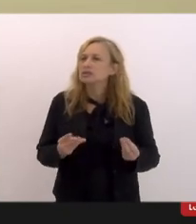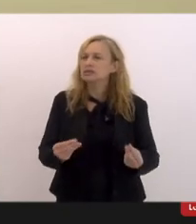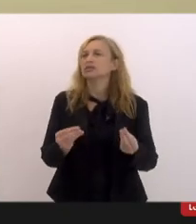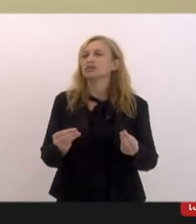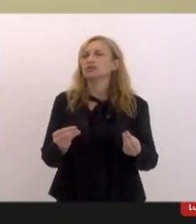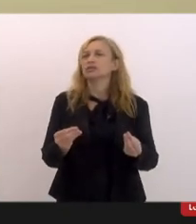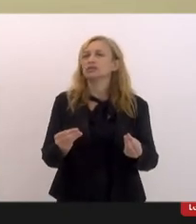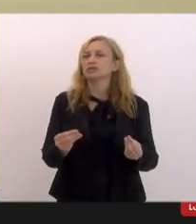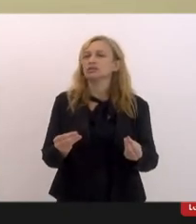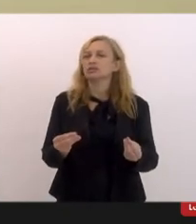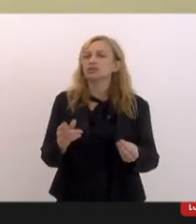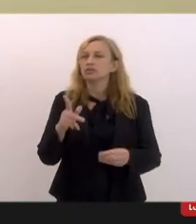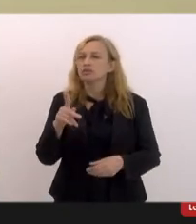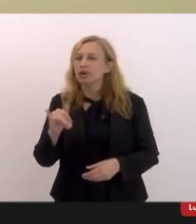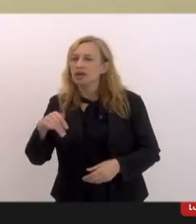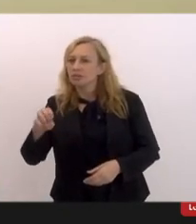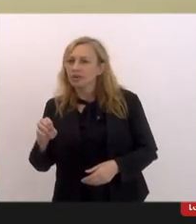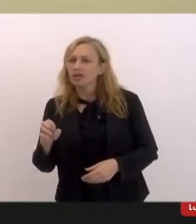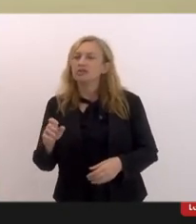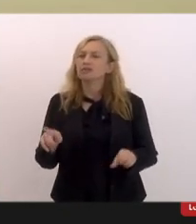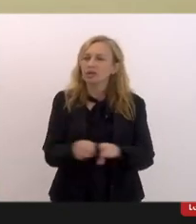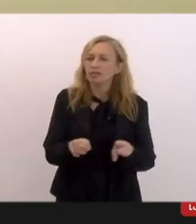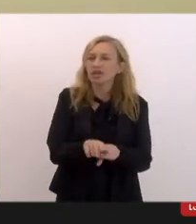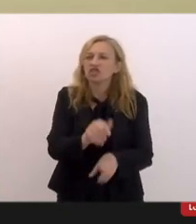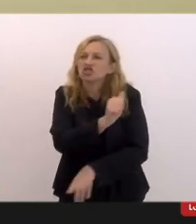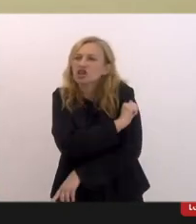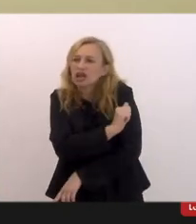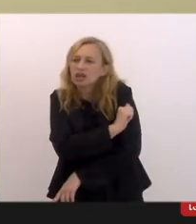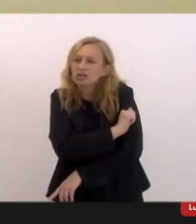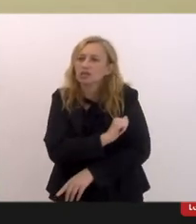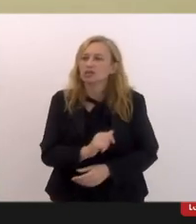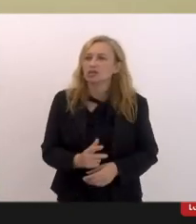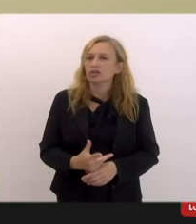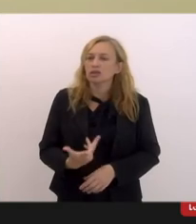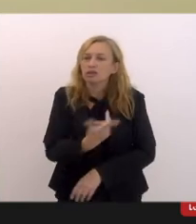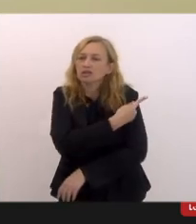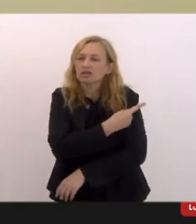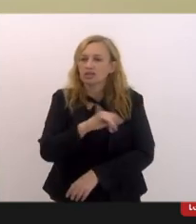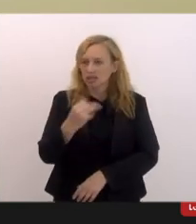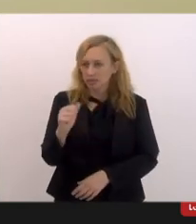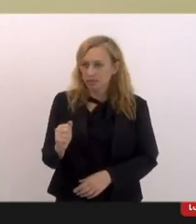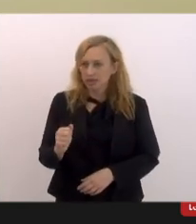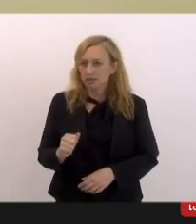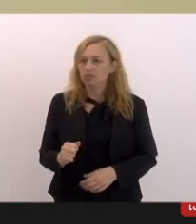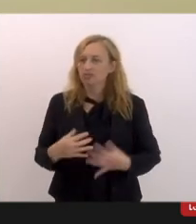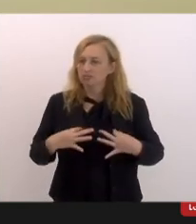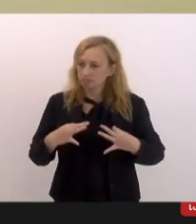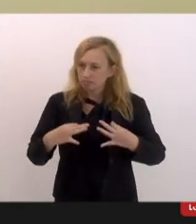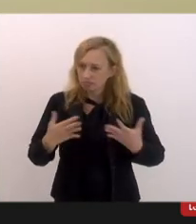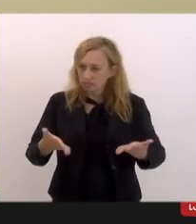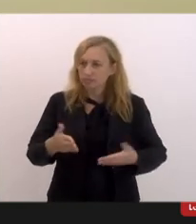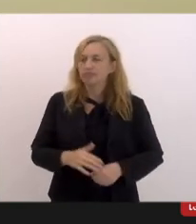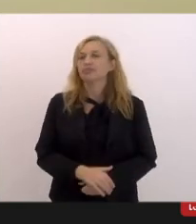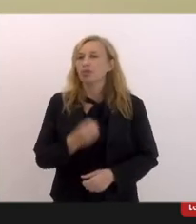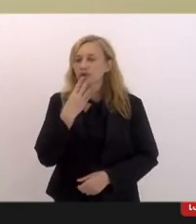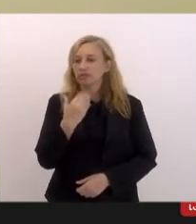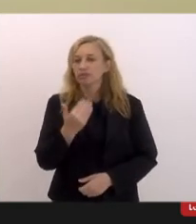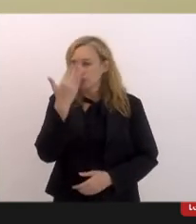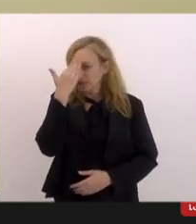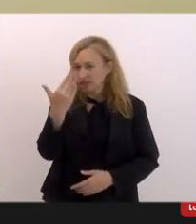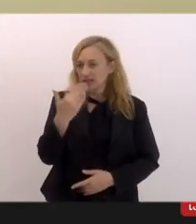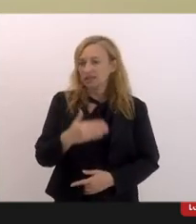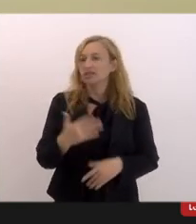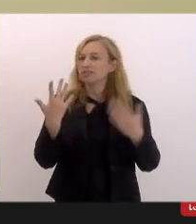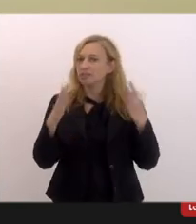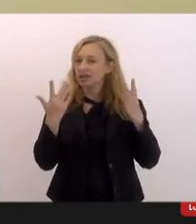dos pais, até mesmo de alunos, para aderir à campanha de vacinação. E a gente está aqui à disposição, tá bom? Muito obrigado